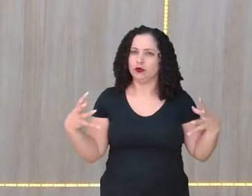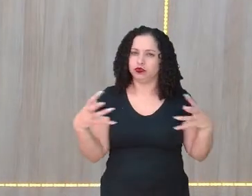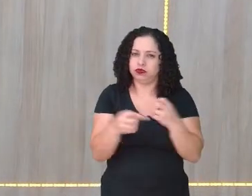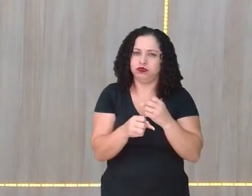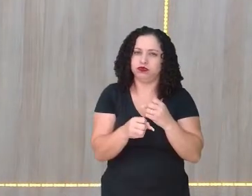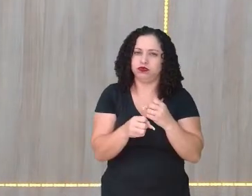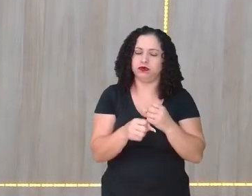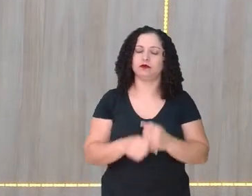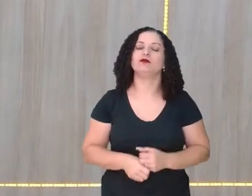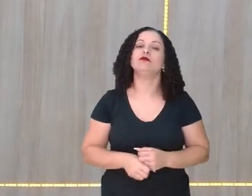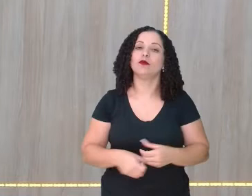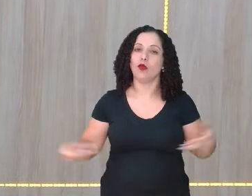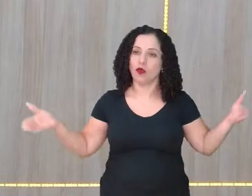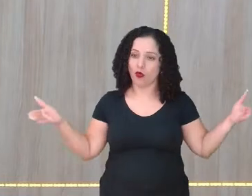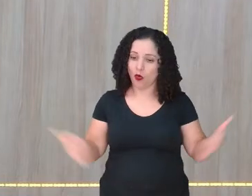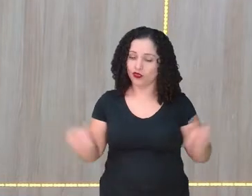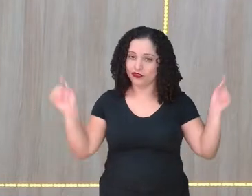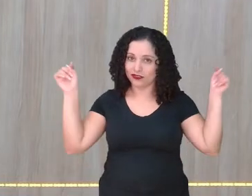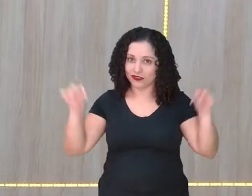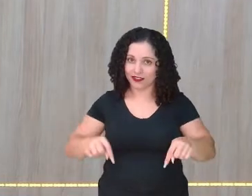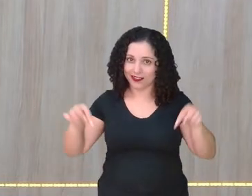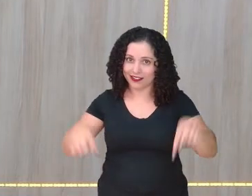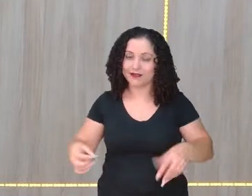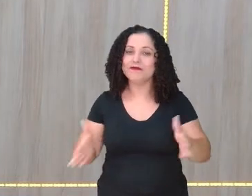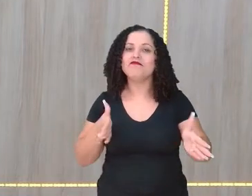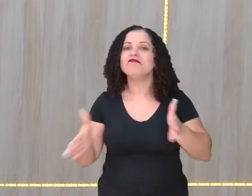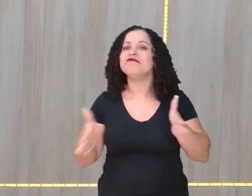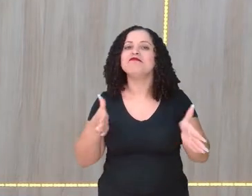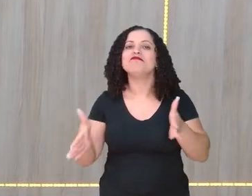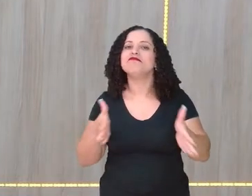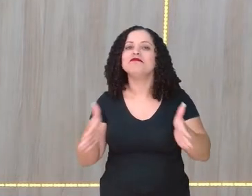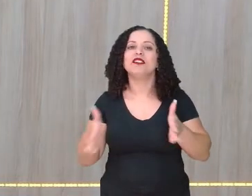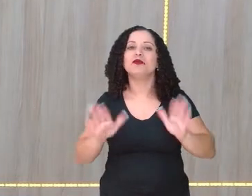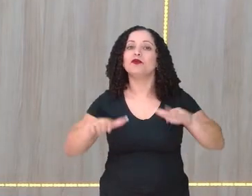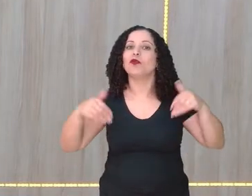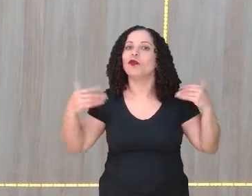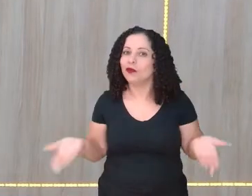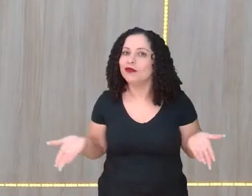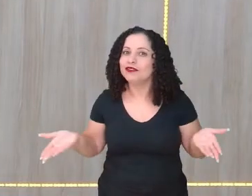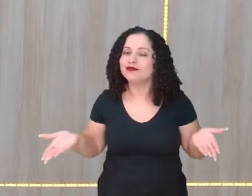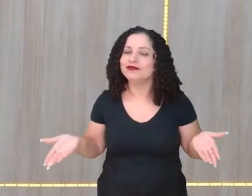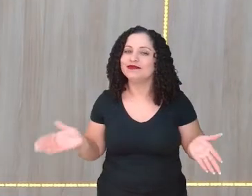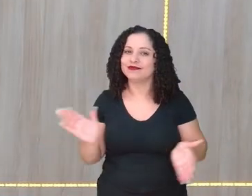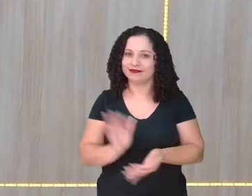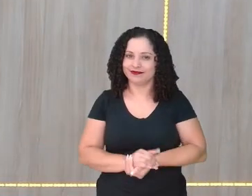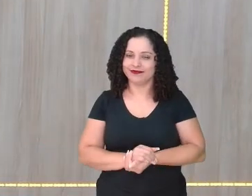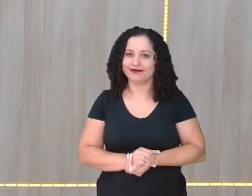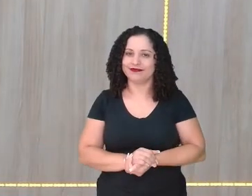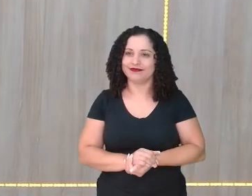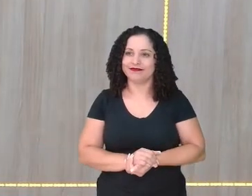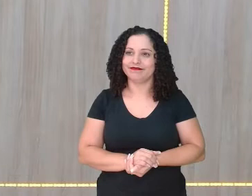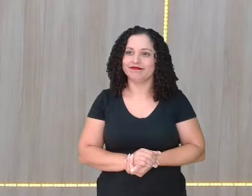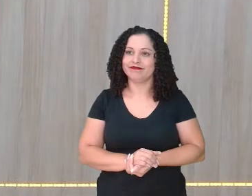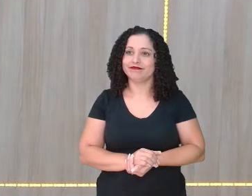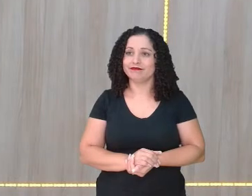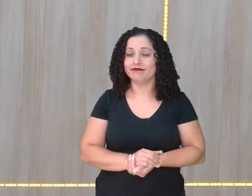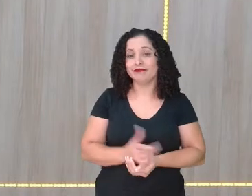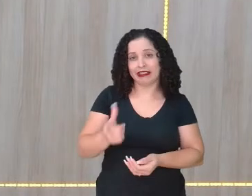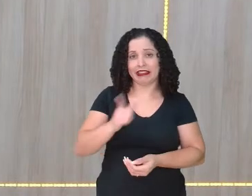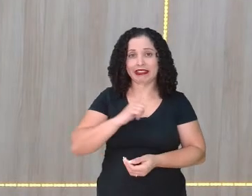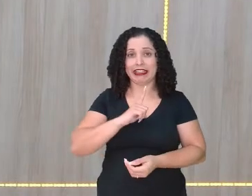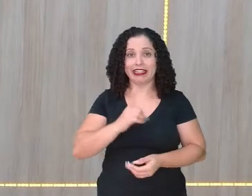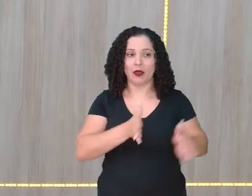em que clima nós estamos hoje, né? Em que período nós estamos hoje. E aí, a gente pode dizer que